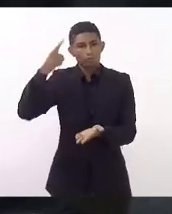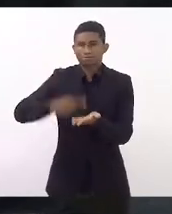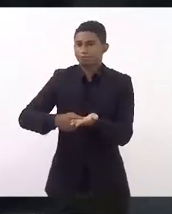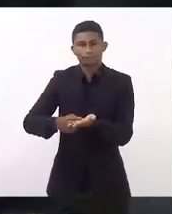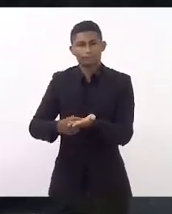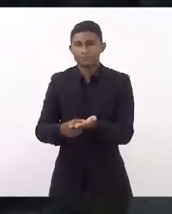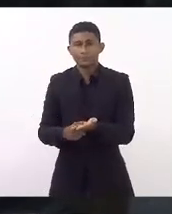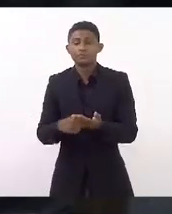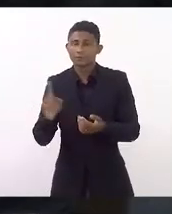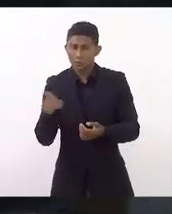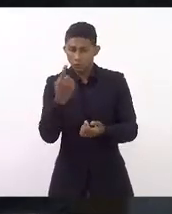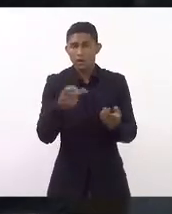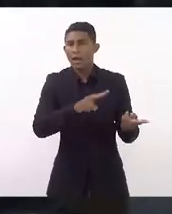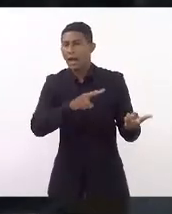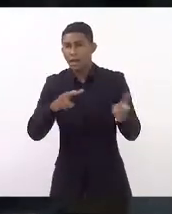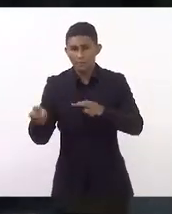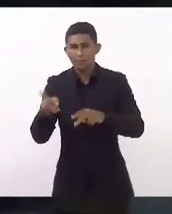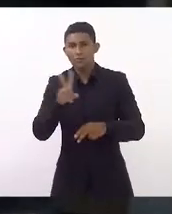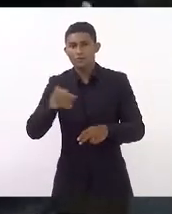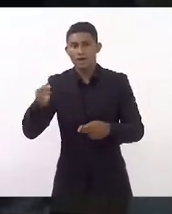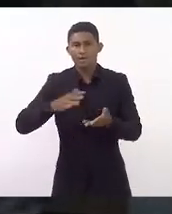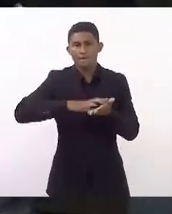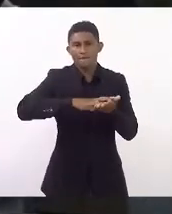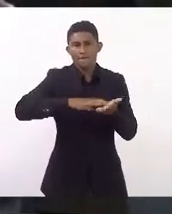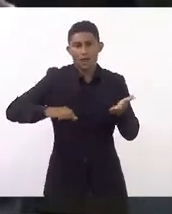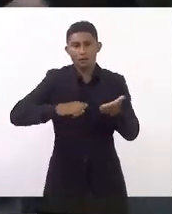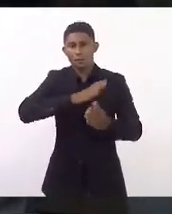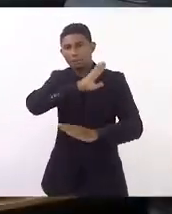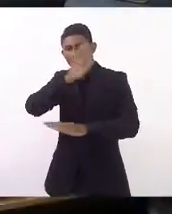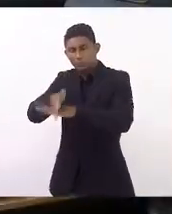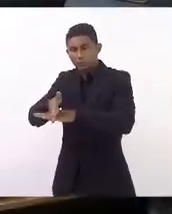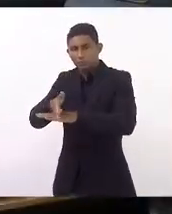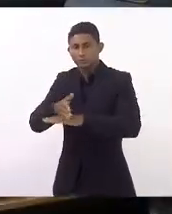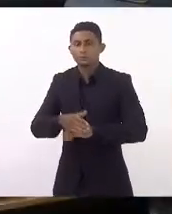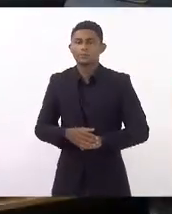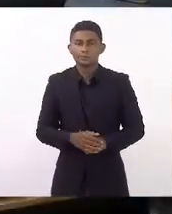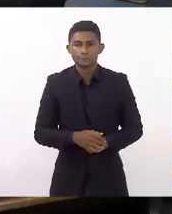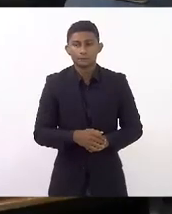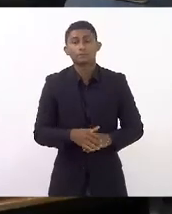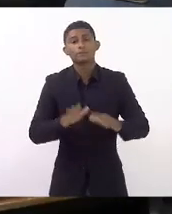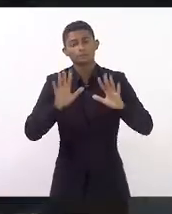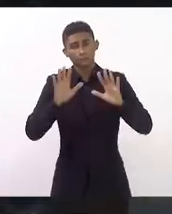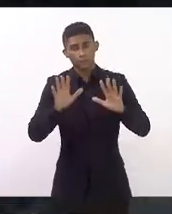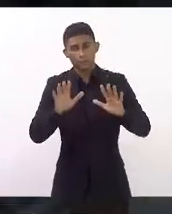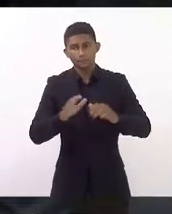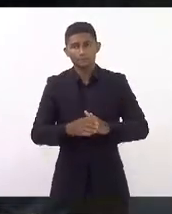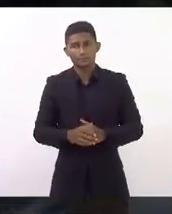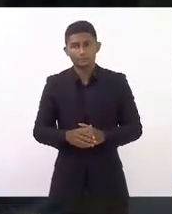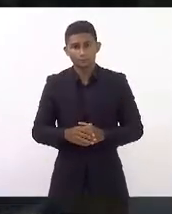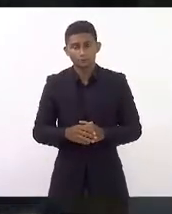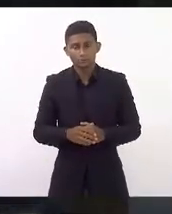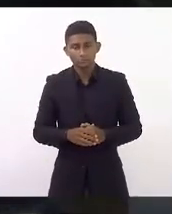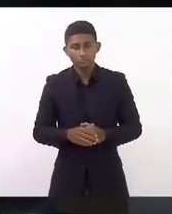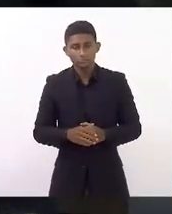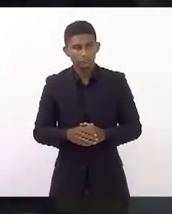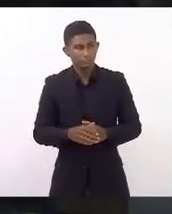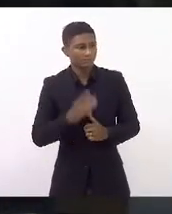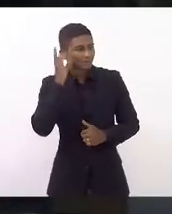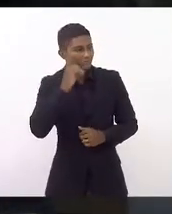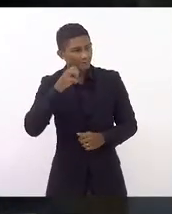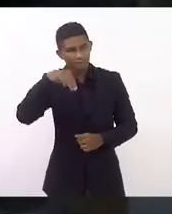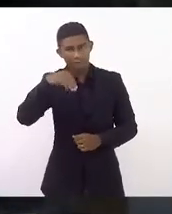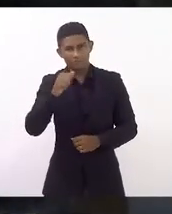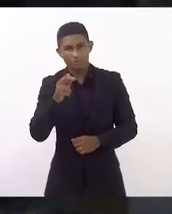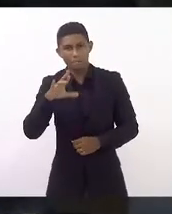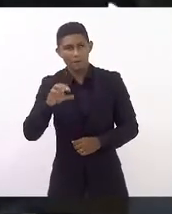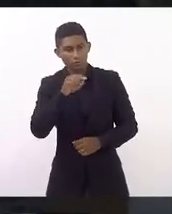o encaminhamento pela derrubada do veto. Pela ordem, não obstante o esforço sobre do deputado Márcio Pacheco, eu quero destacar,